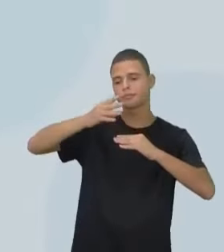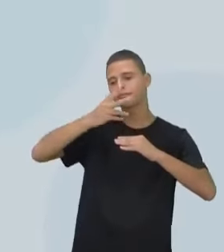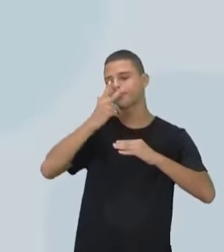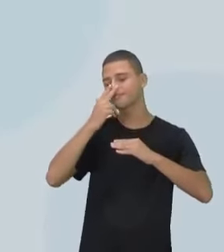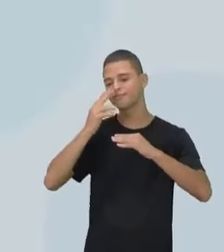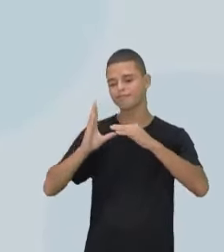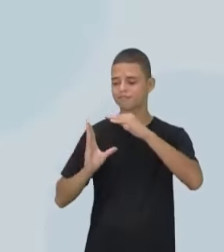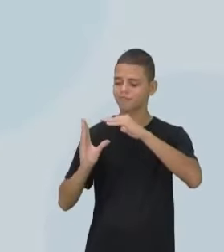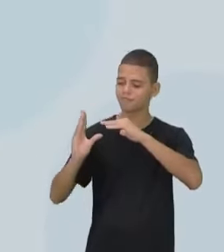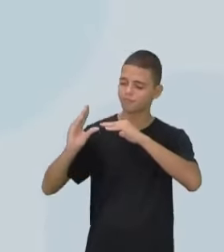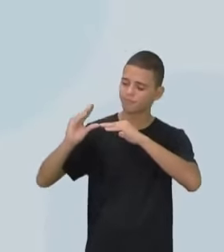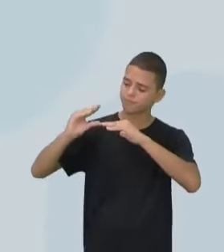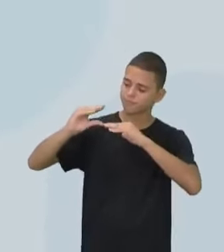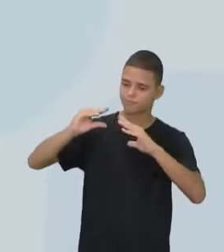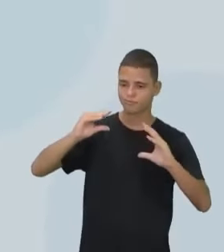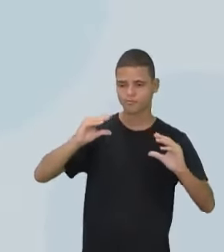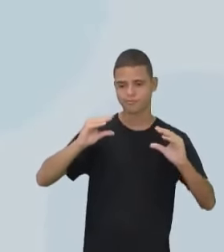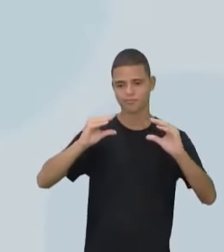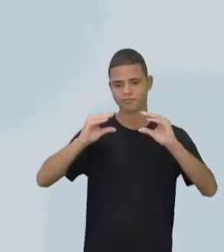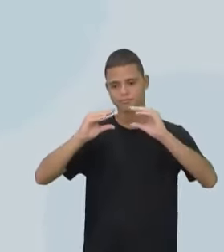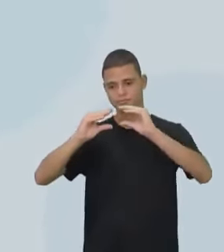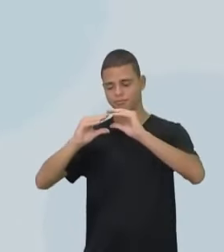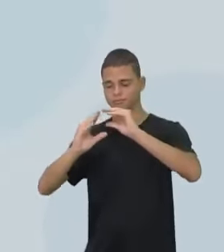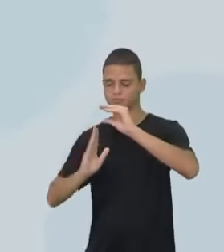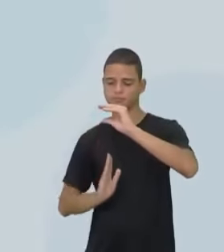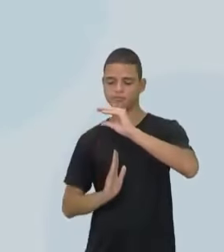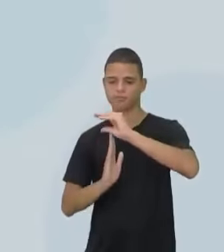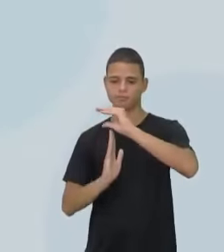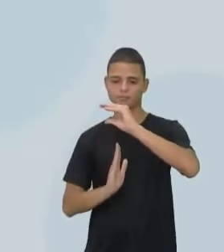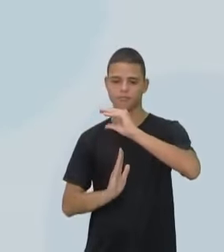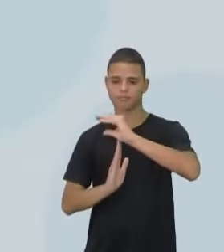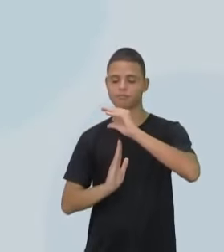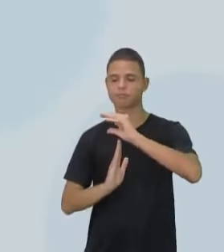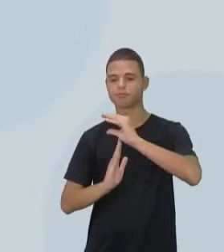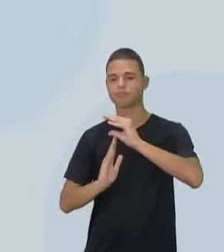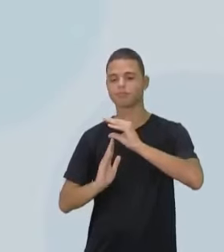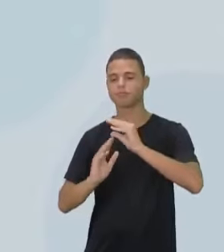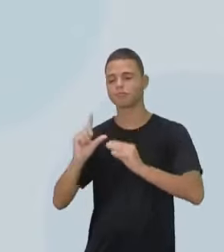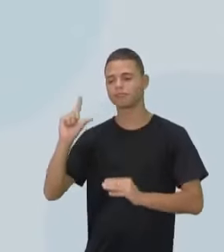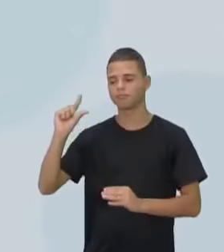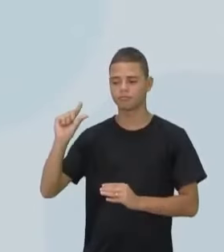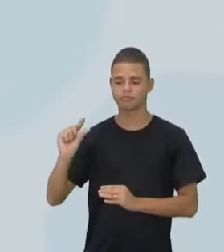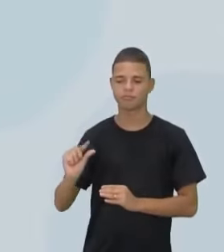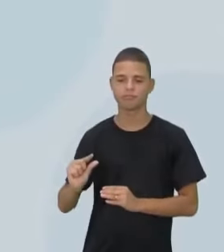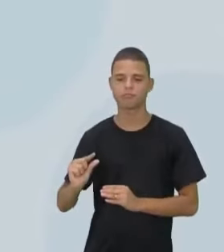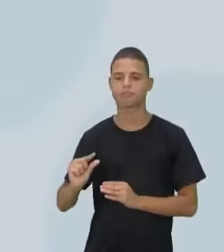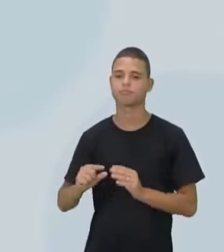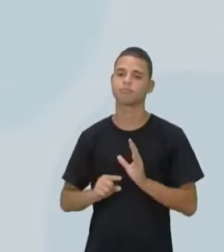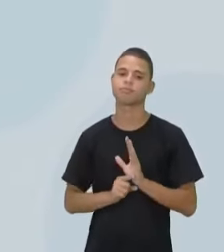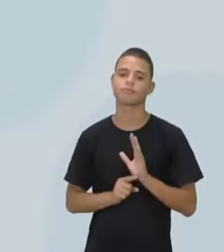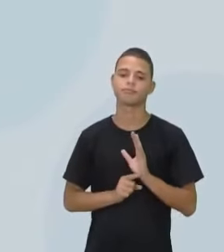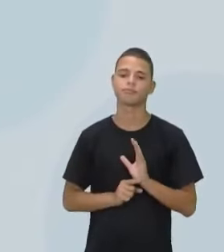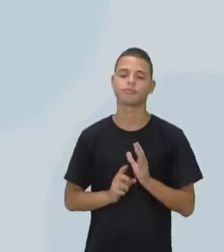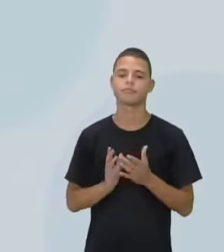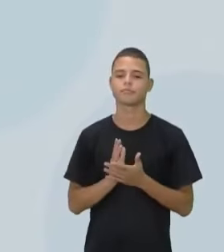Exatamente. Então só chove de um lado e do outro lado não consegue passar mais. Passa menos umidade. Em alguns casos, por exemplo,